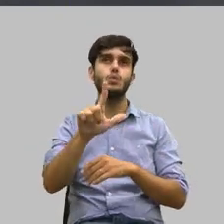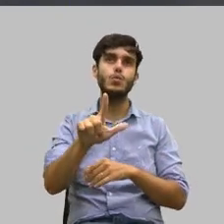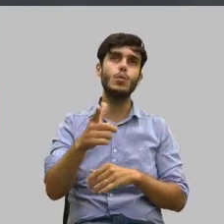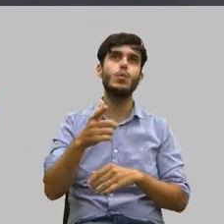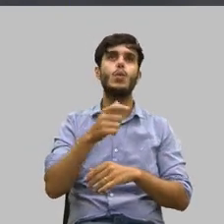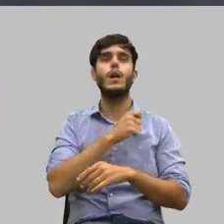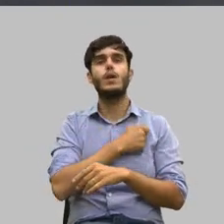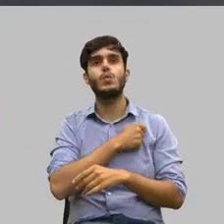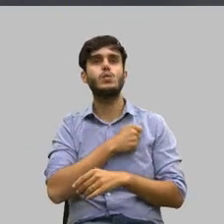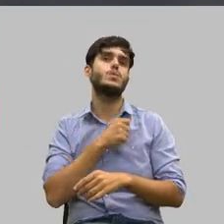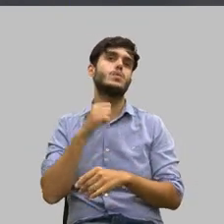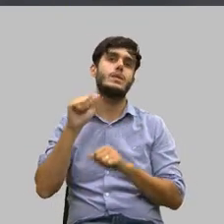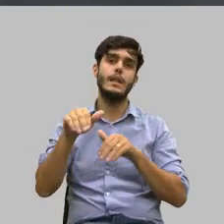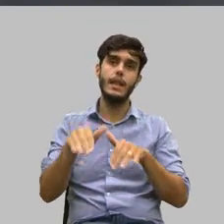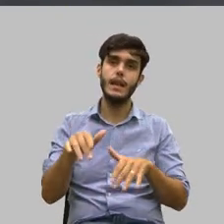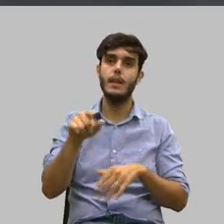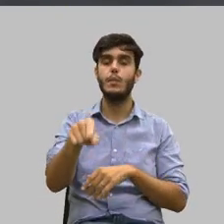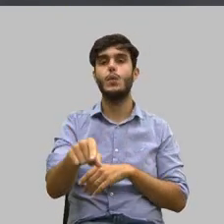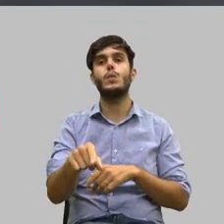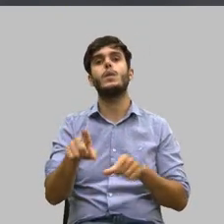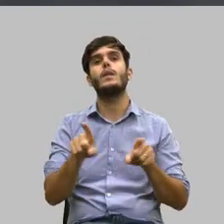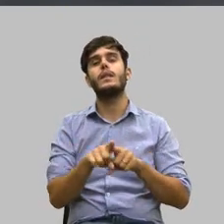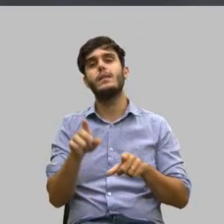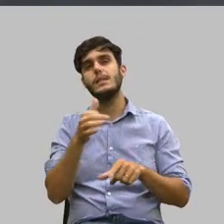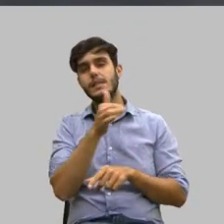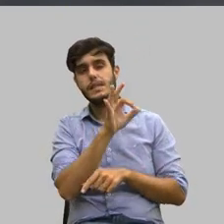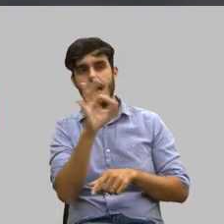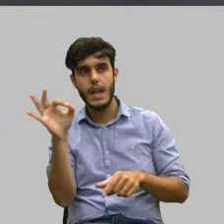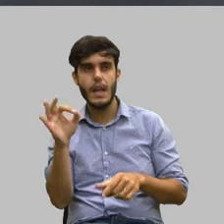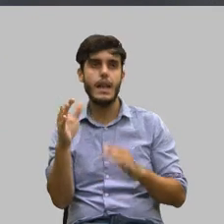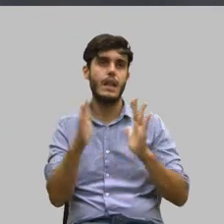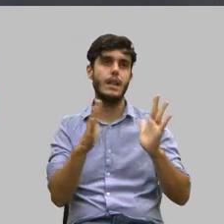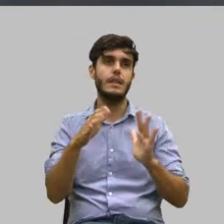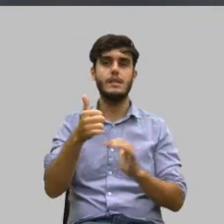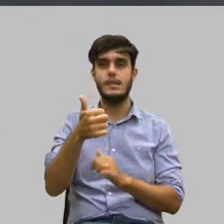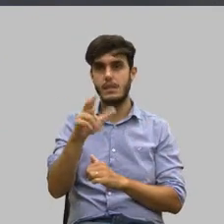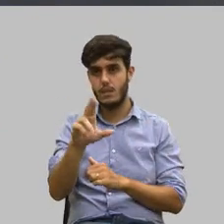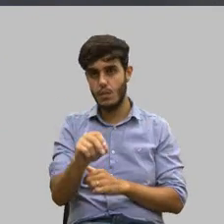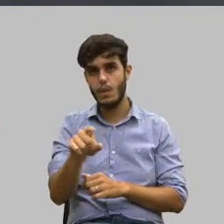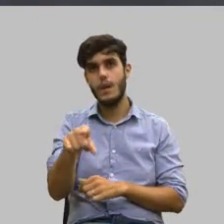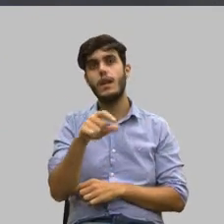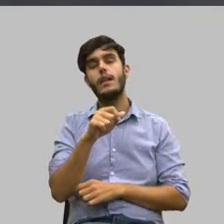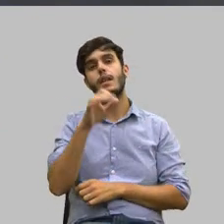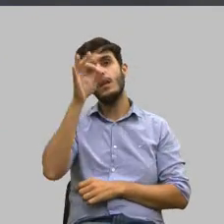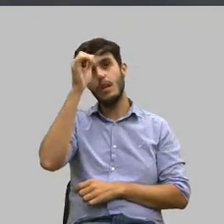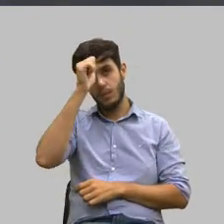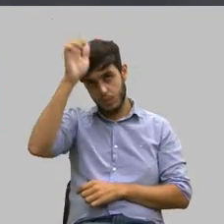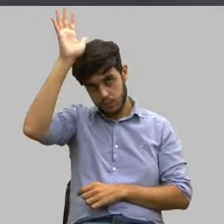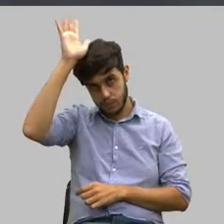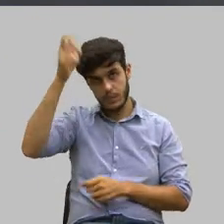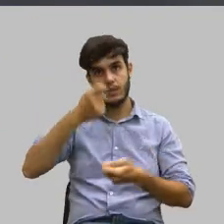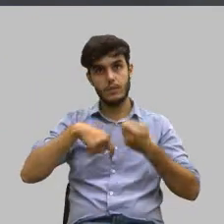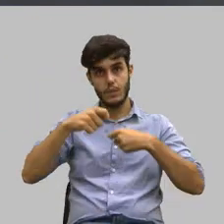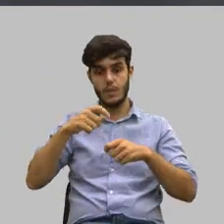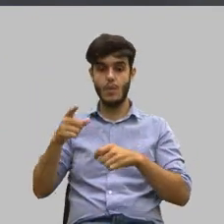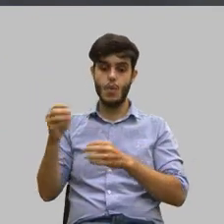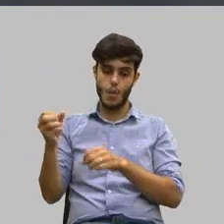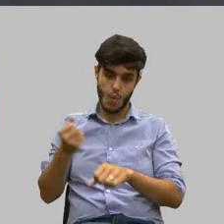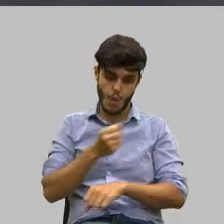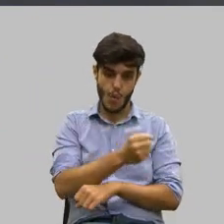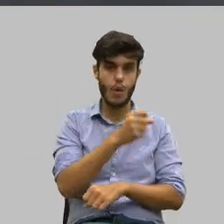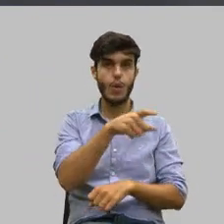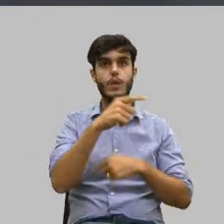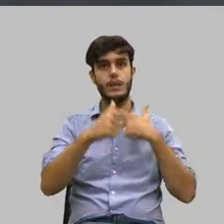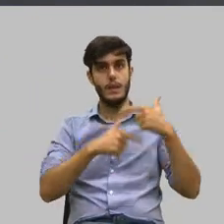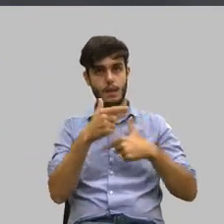100 aproximadamente 100 a 150 militares sejam relocados do serviço administrativo para o serviço operacional então é um